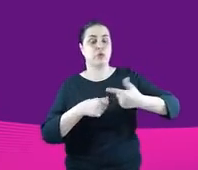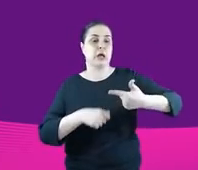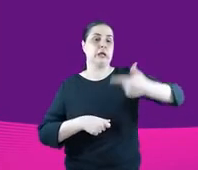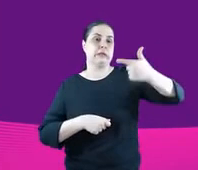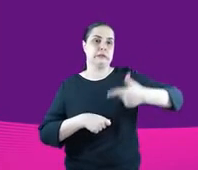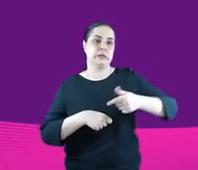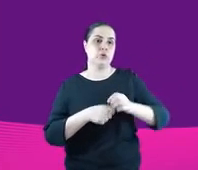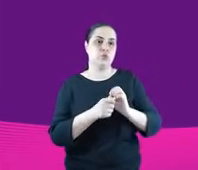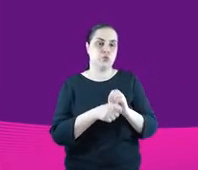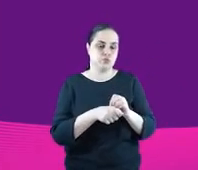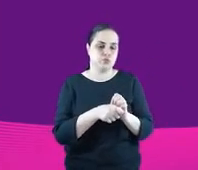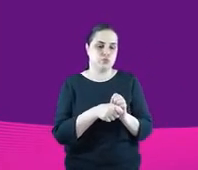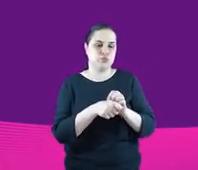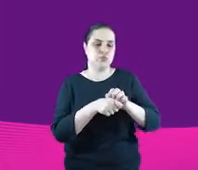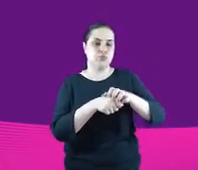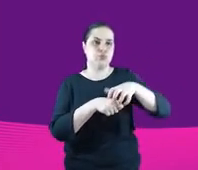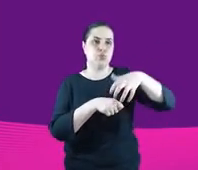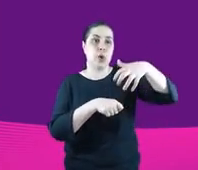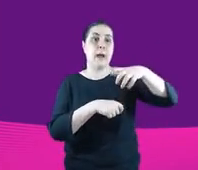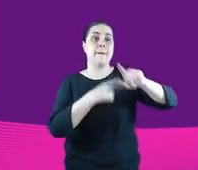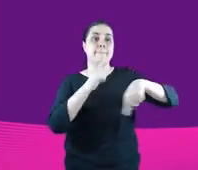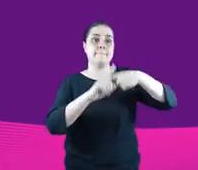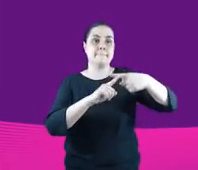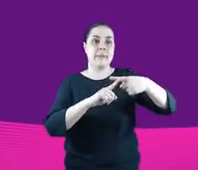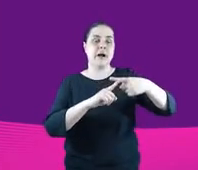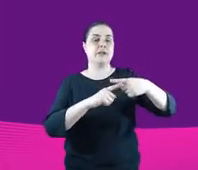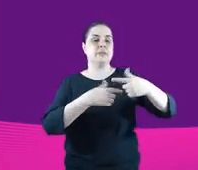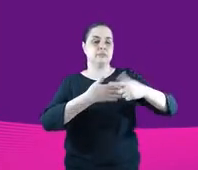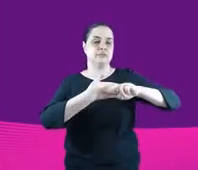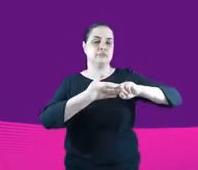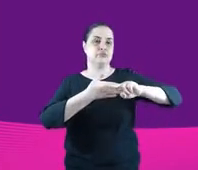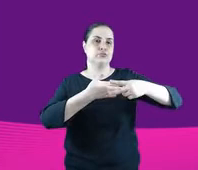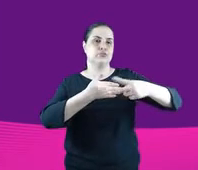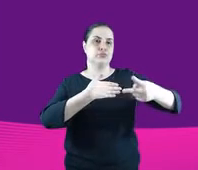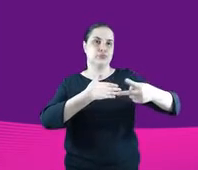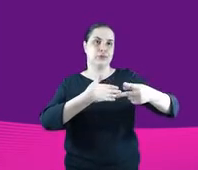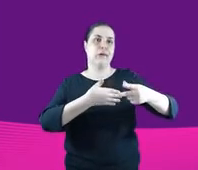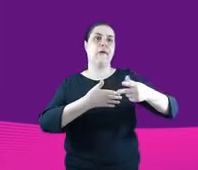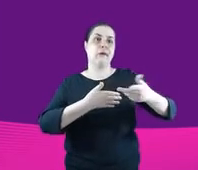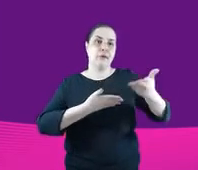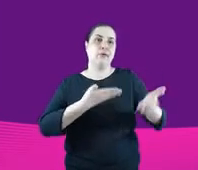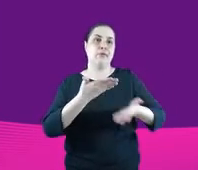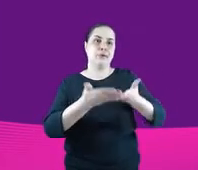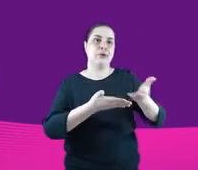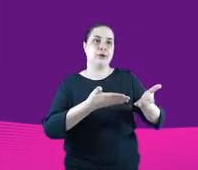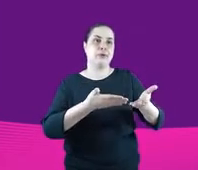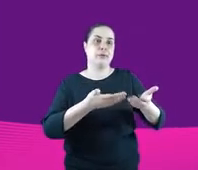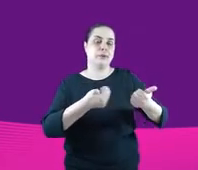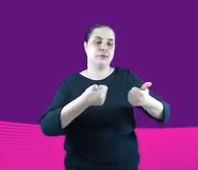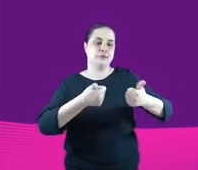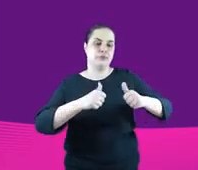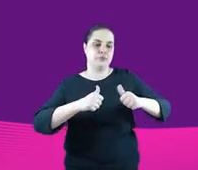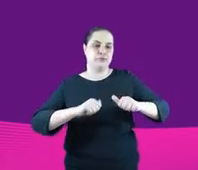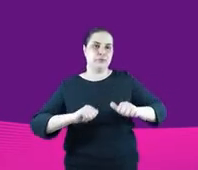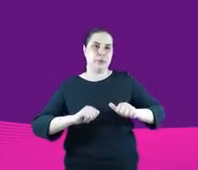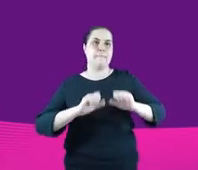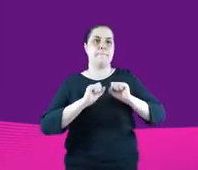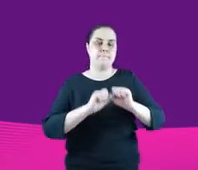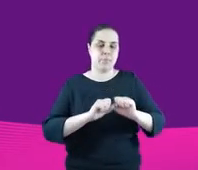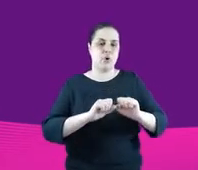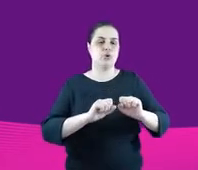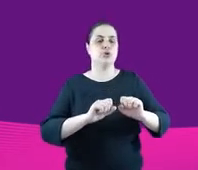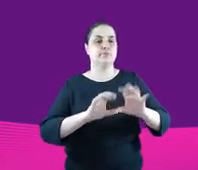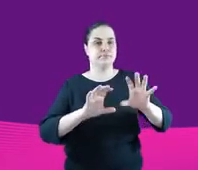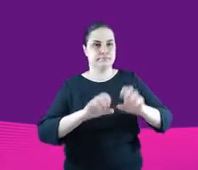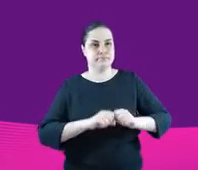tratamento. A recorrência, então, o risco dessas pacientes de recorrência do câncer está relacionado